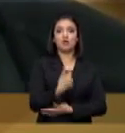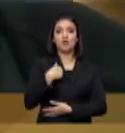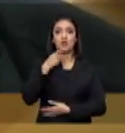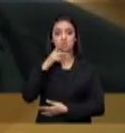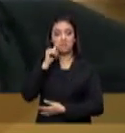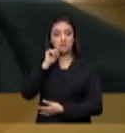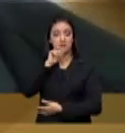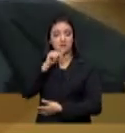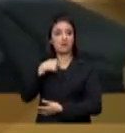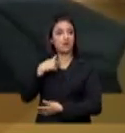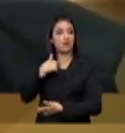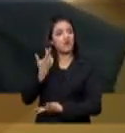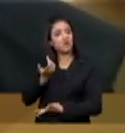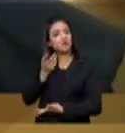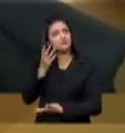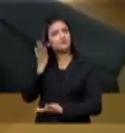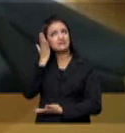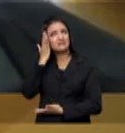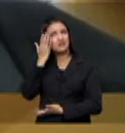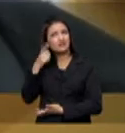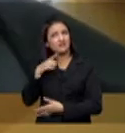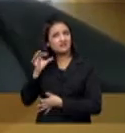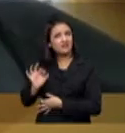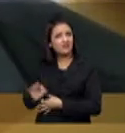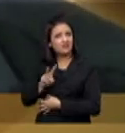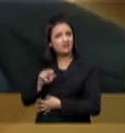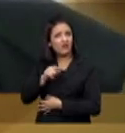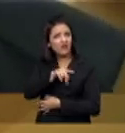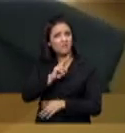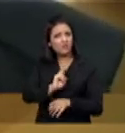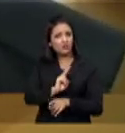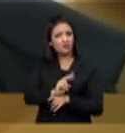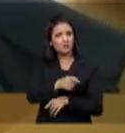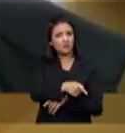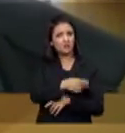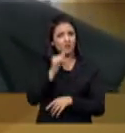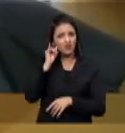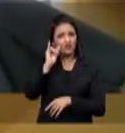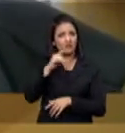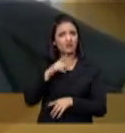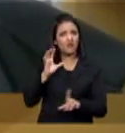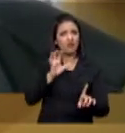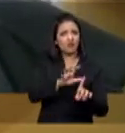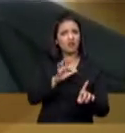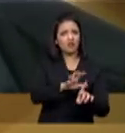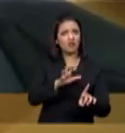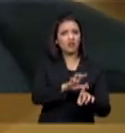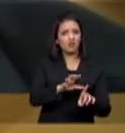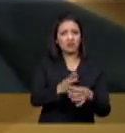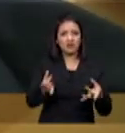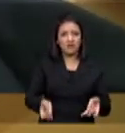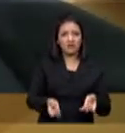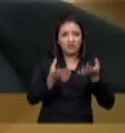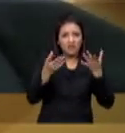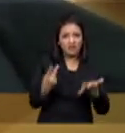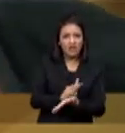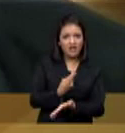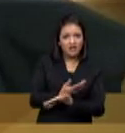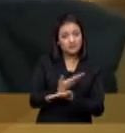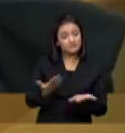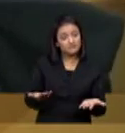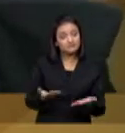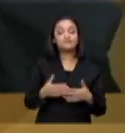filho protegido do assédio do mercado e da propaganda sobre ele? A essa